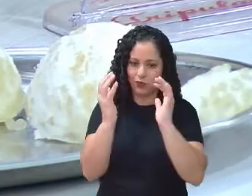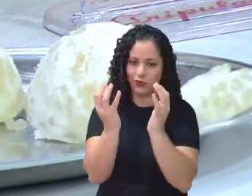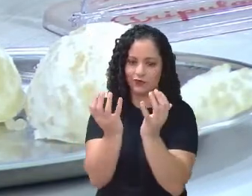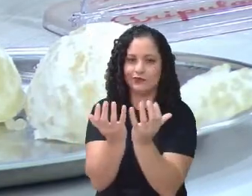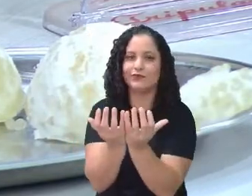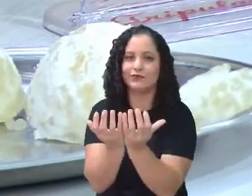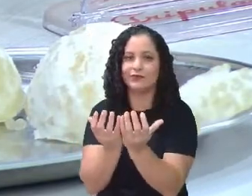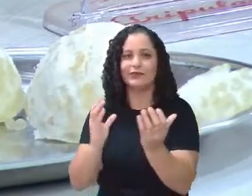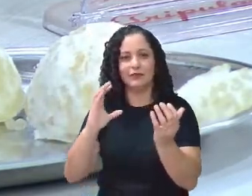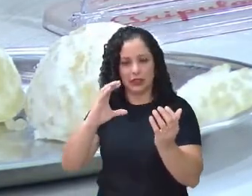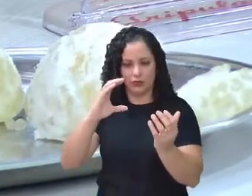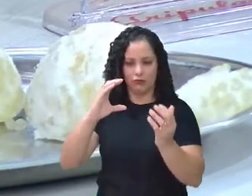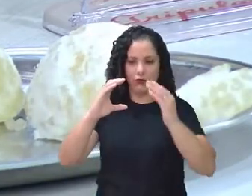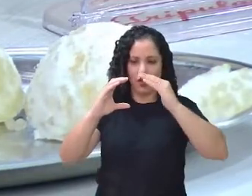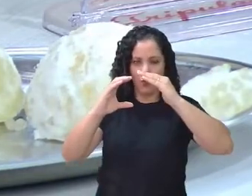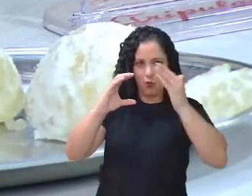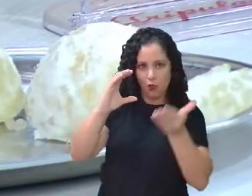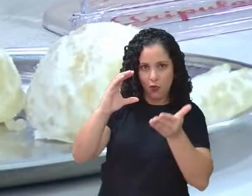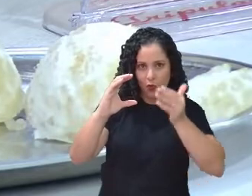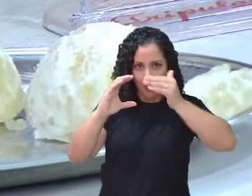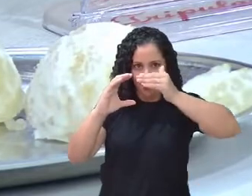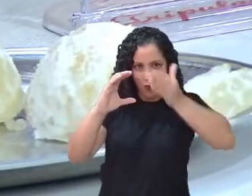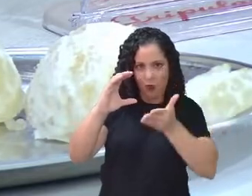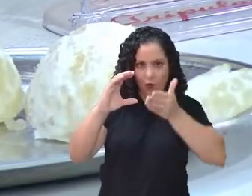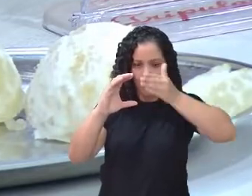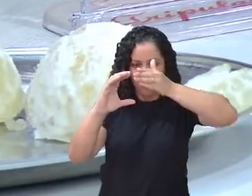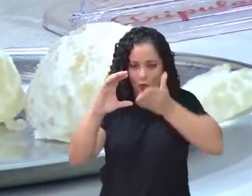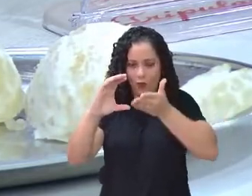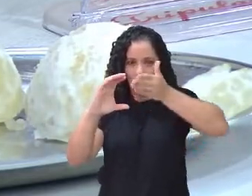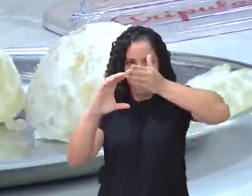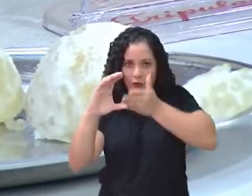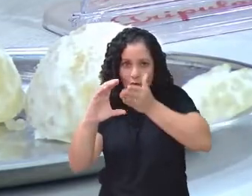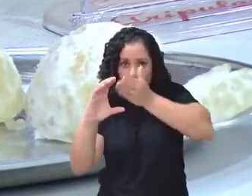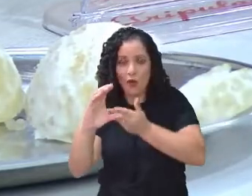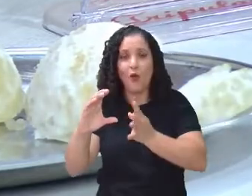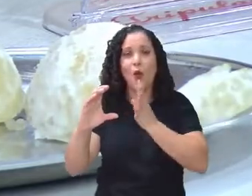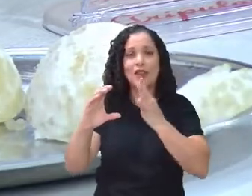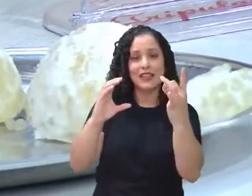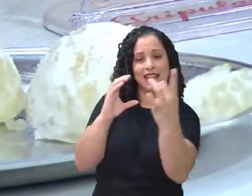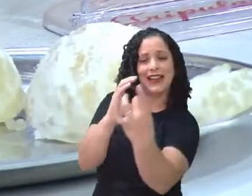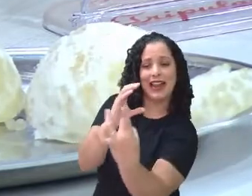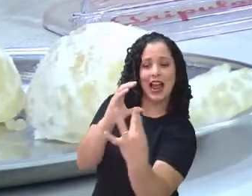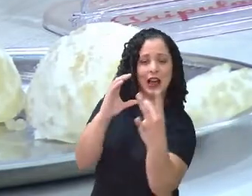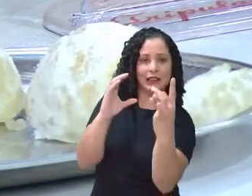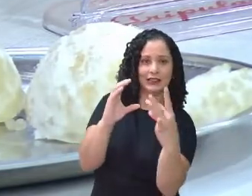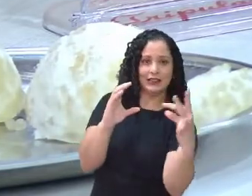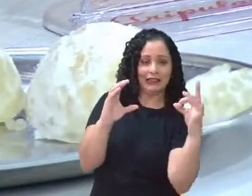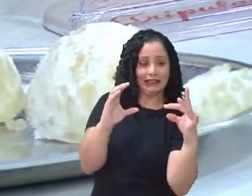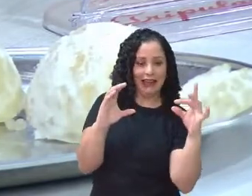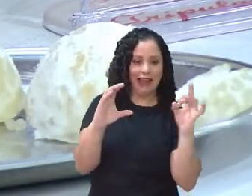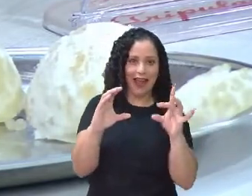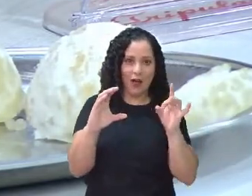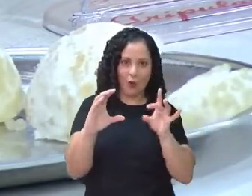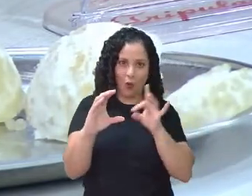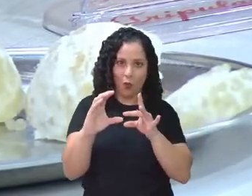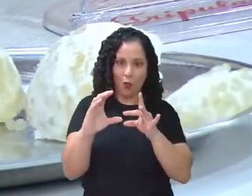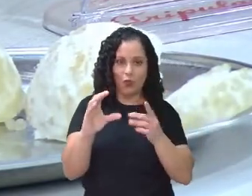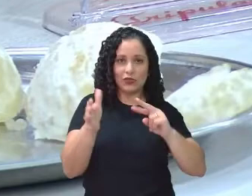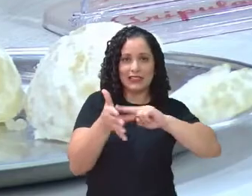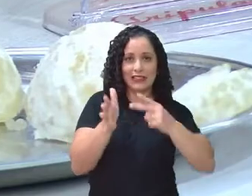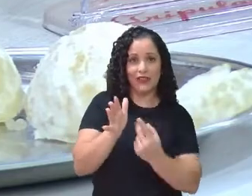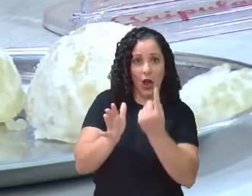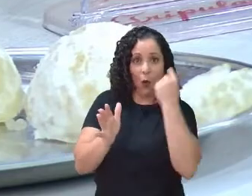aí nessa parte. E a gente vai conhecer que cada uma dessas partes aqui corresponde a 1 hora, porque